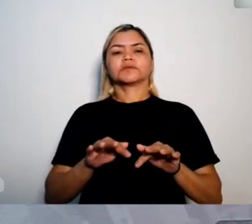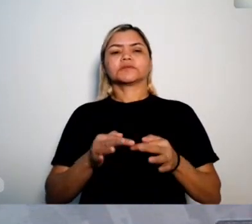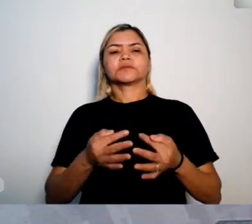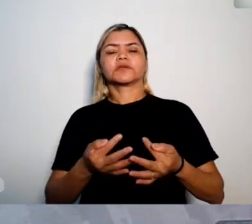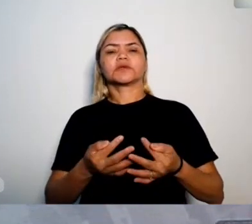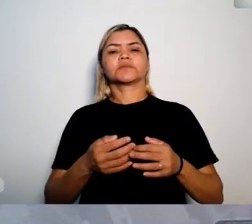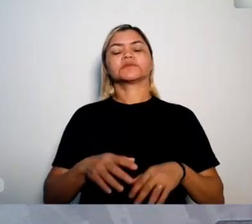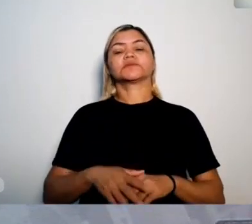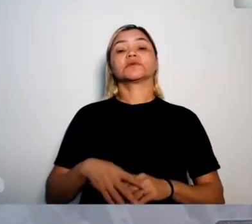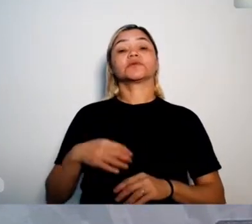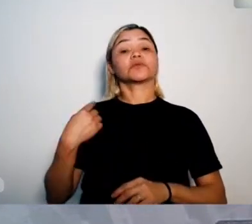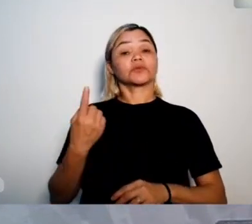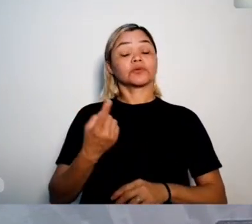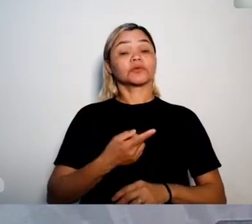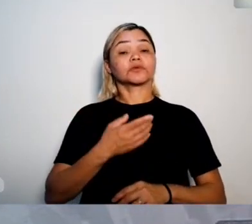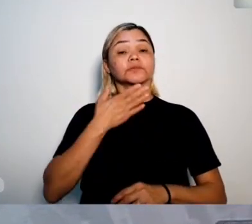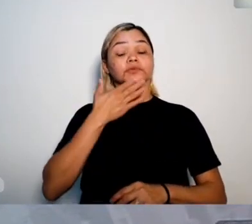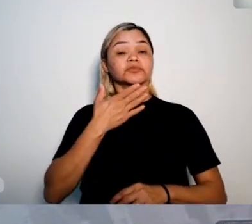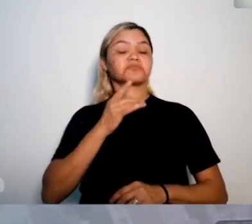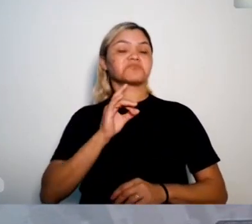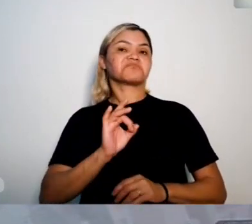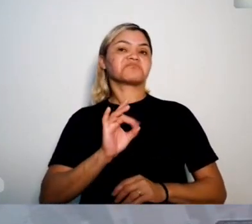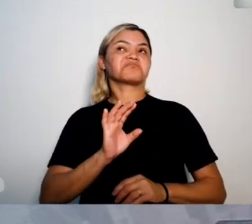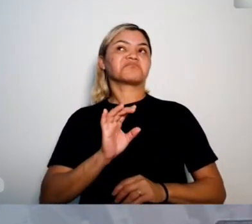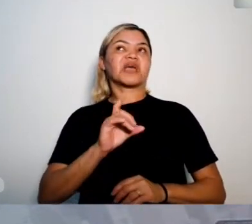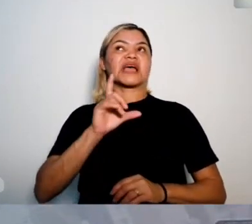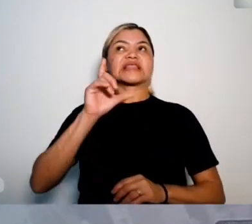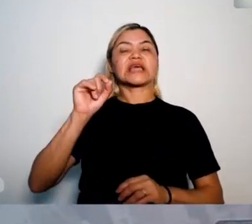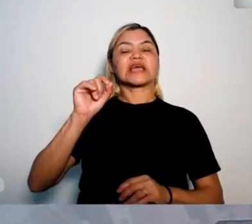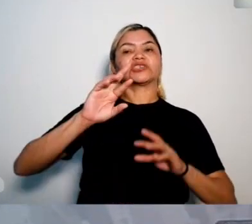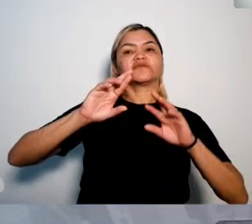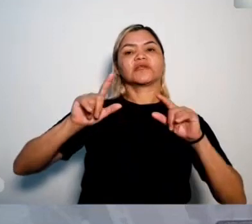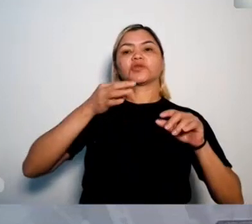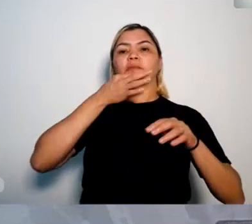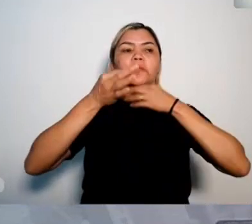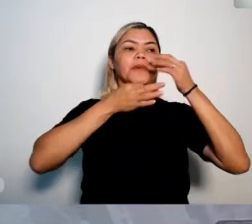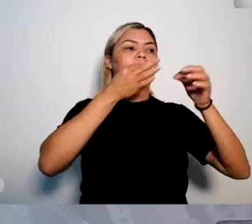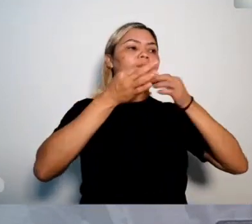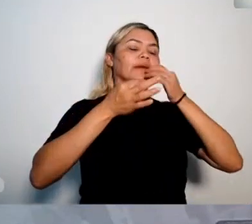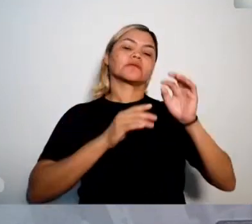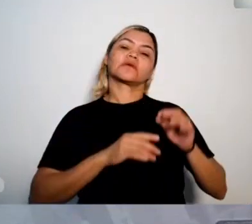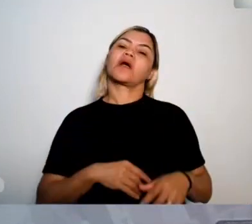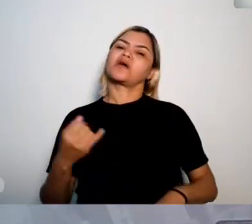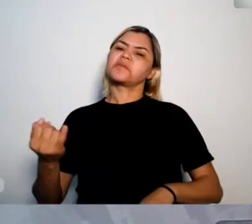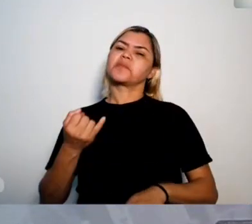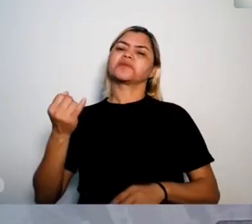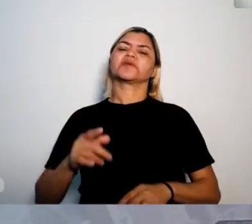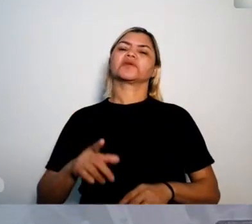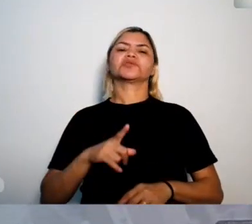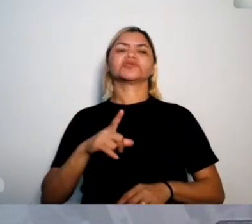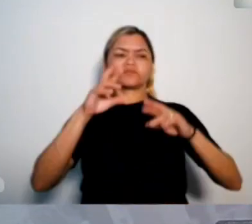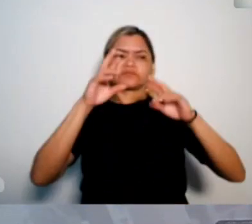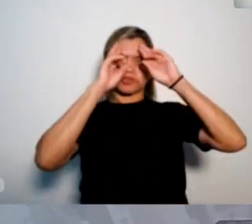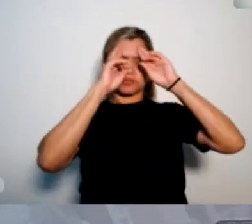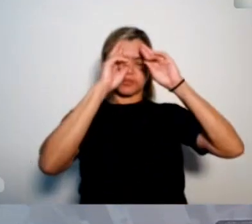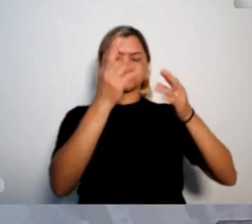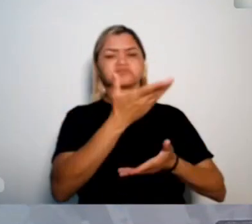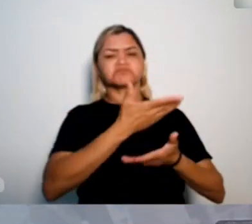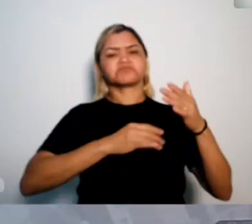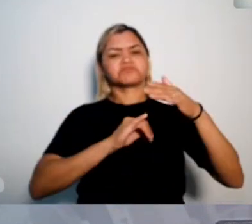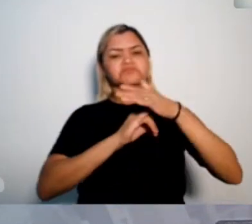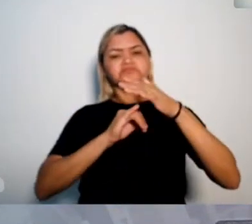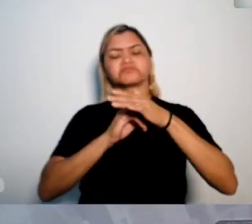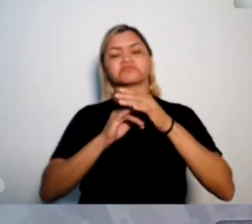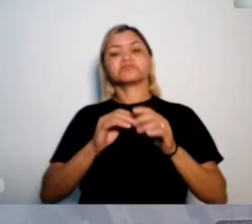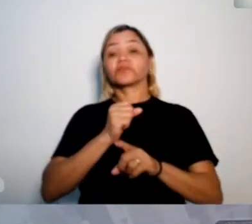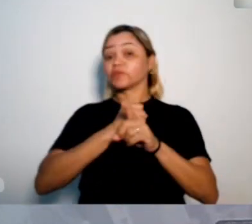sujeitos a outras 10 diferentes opiniões. E eu acho importante a gente ter esse respeito institucional, e acho que a sociedade vai cobrar